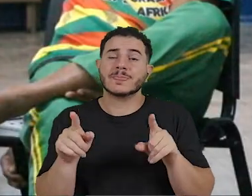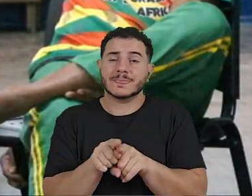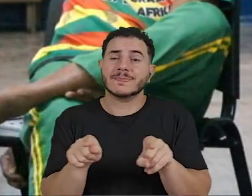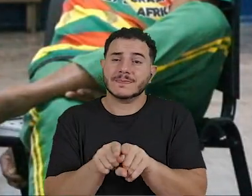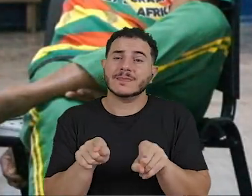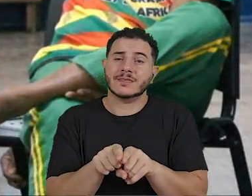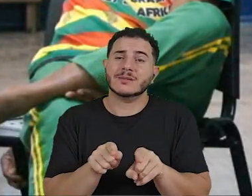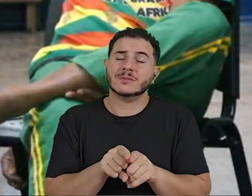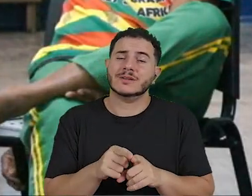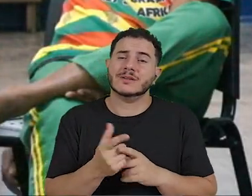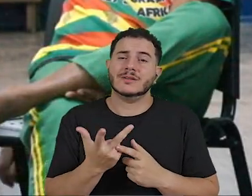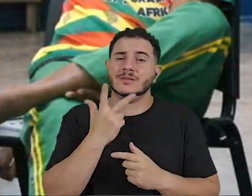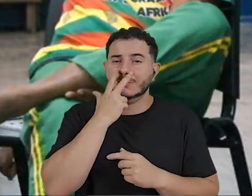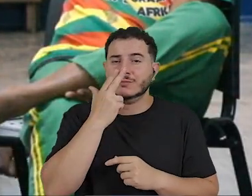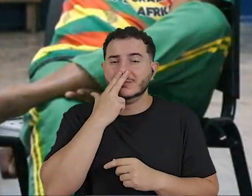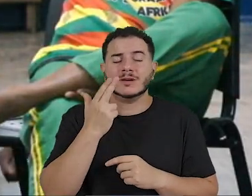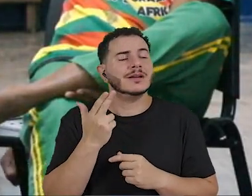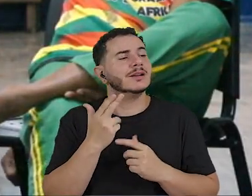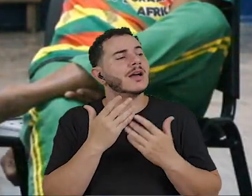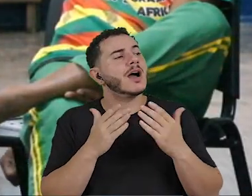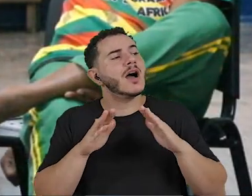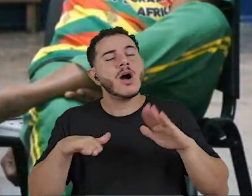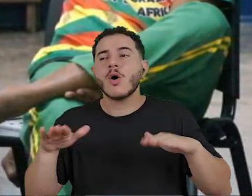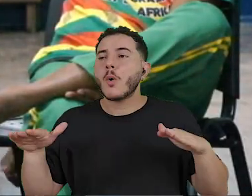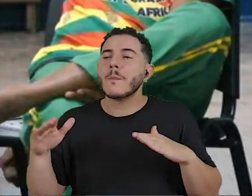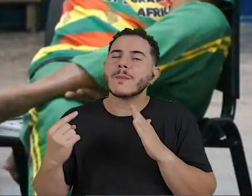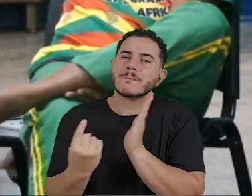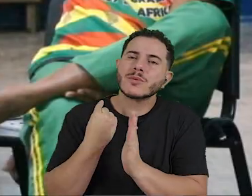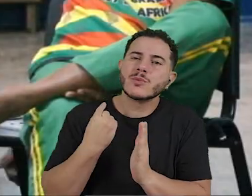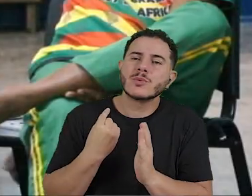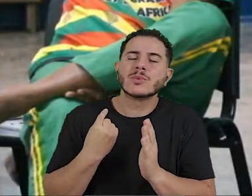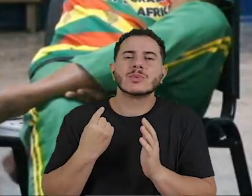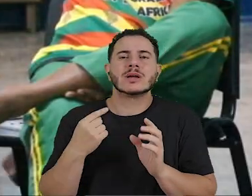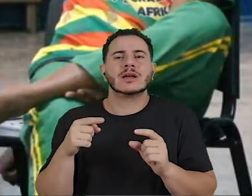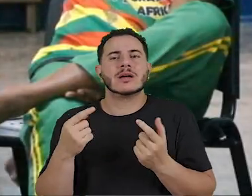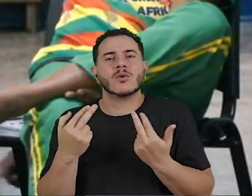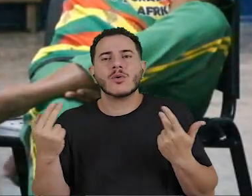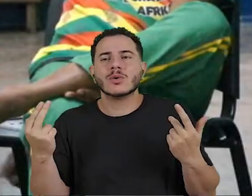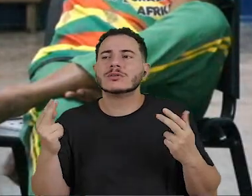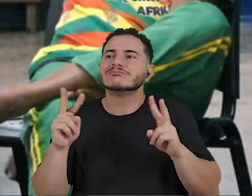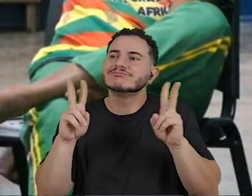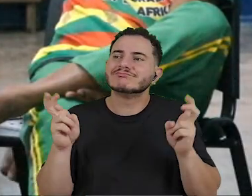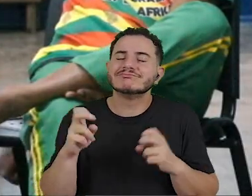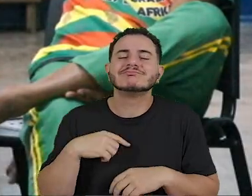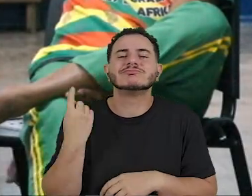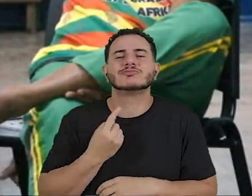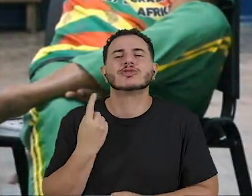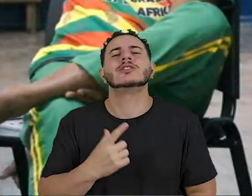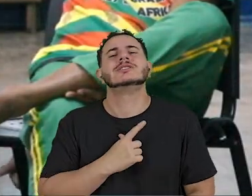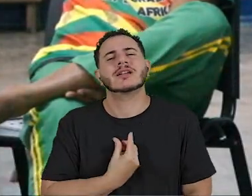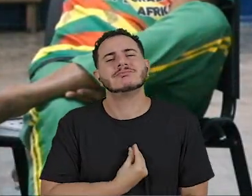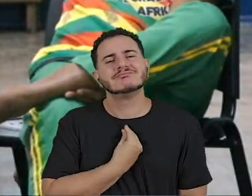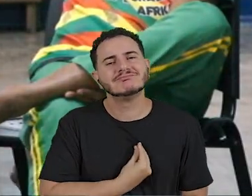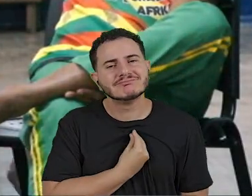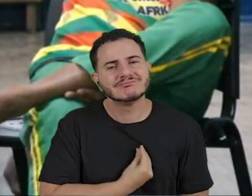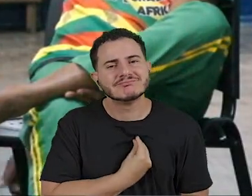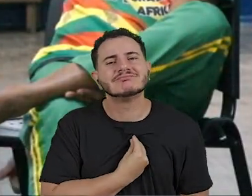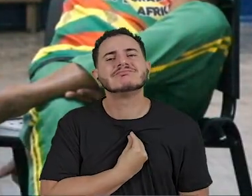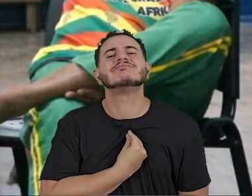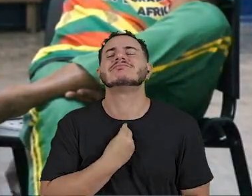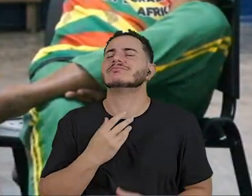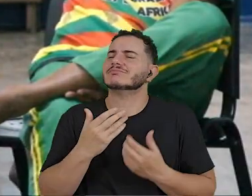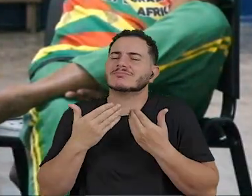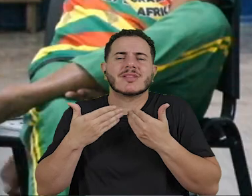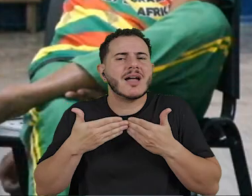falas foram para instigar mesmo, né? Algumas perguntas, algumas situações aí, e nós estamos aqui de